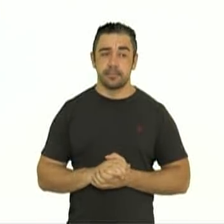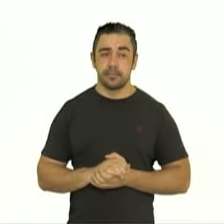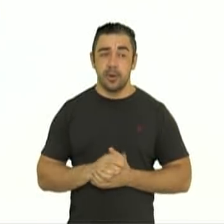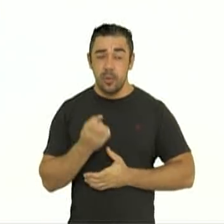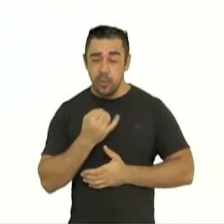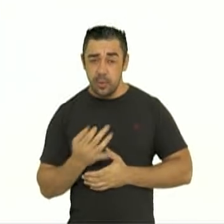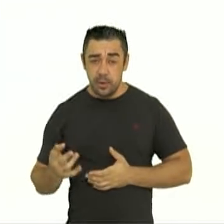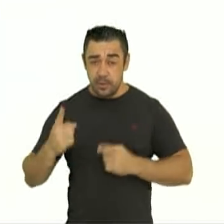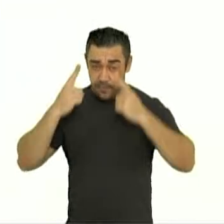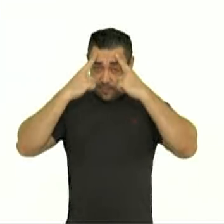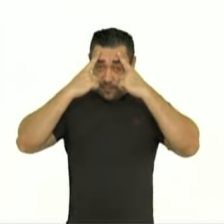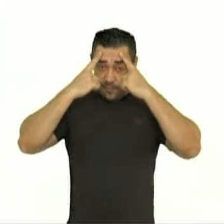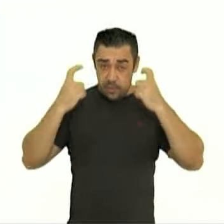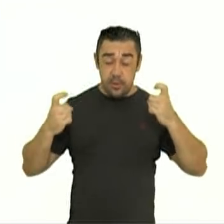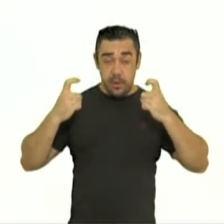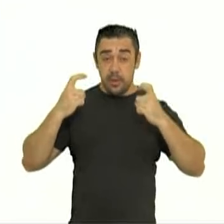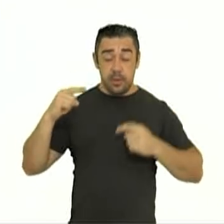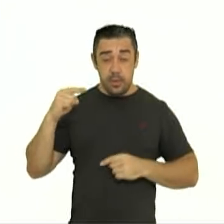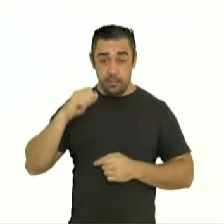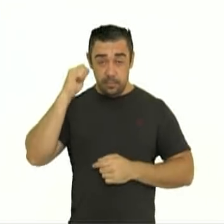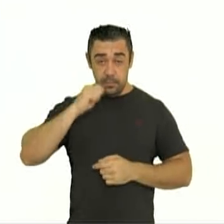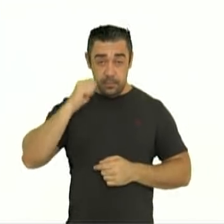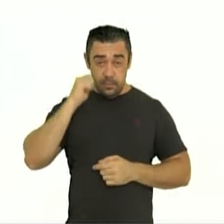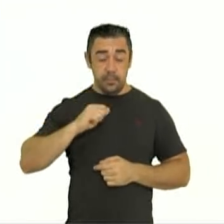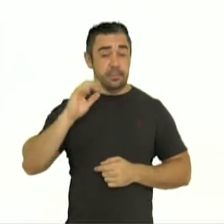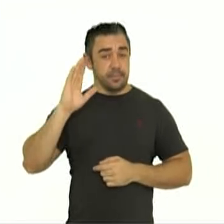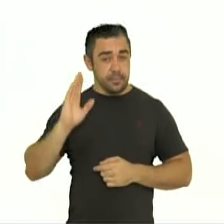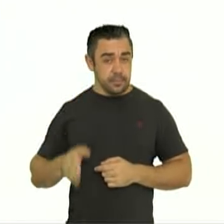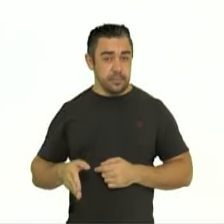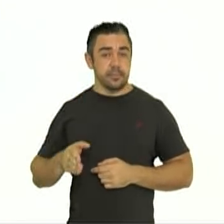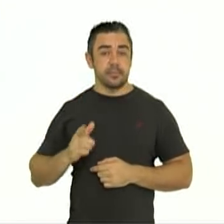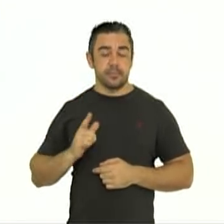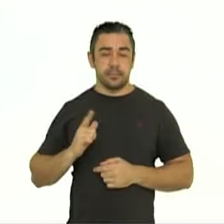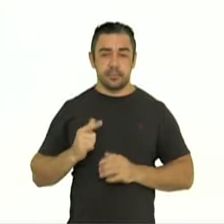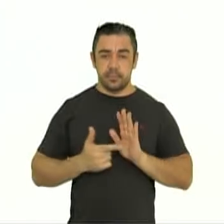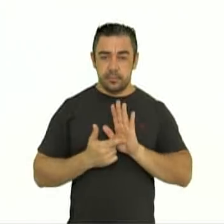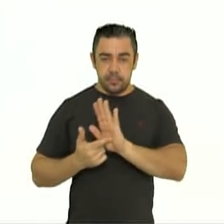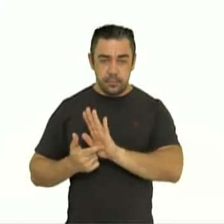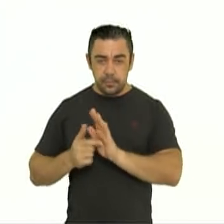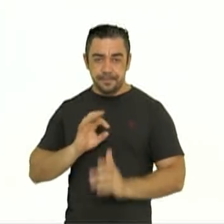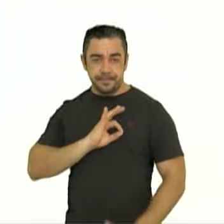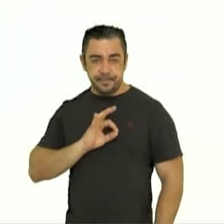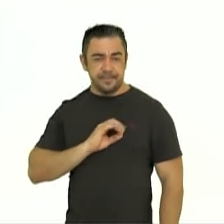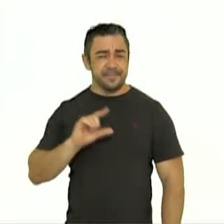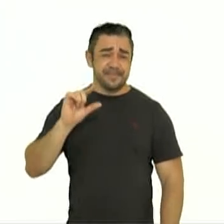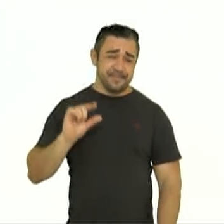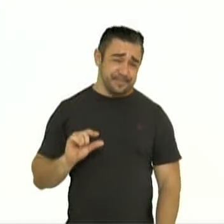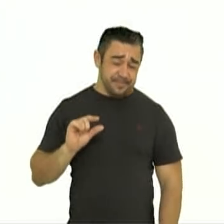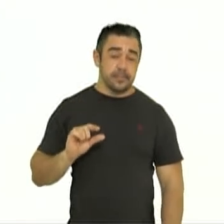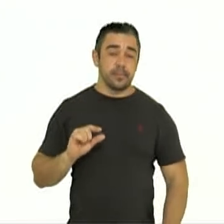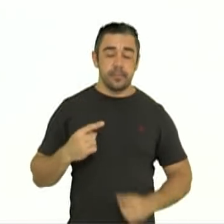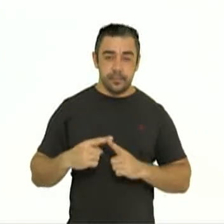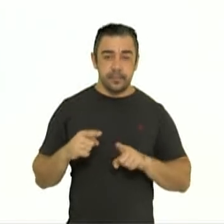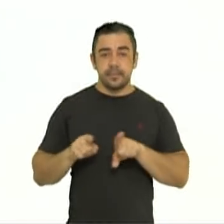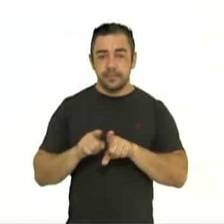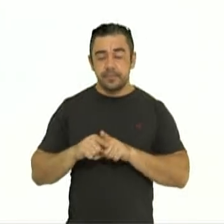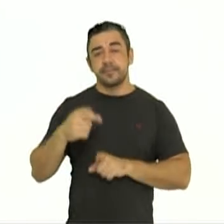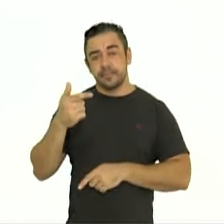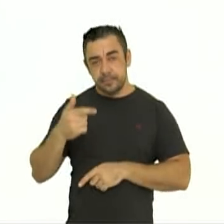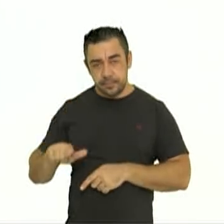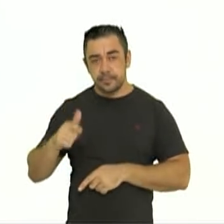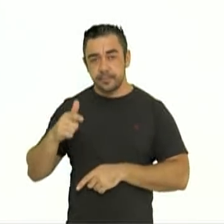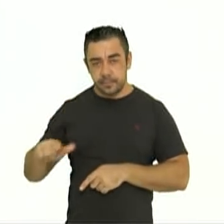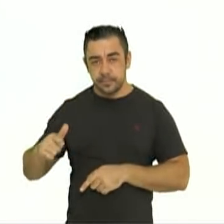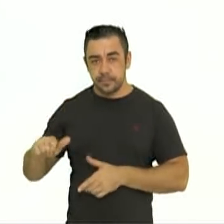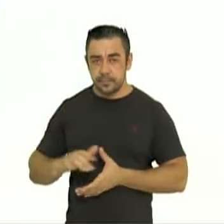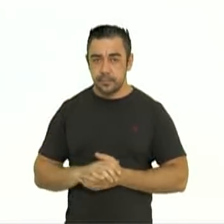número de casos de violência contra a mulher reportados às autoridades é baixíssimo, inclusive os de reincidência.